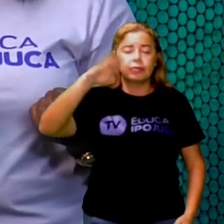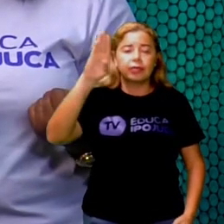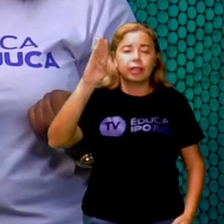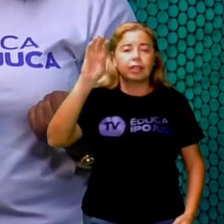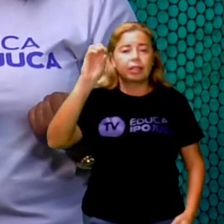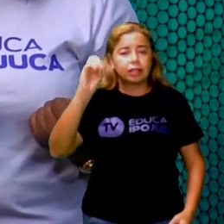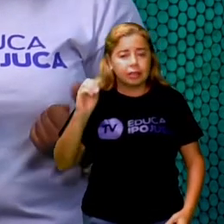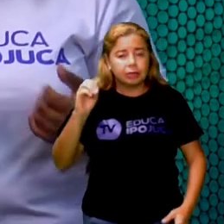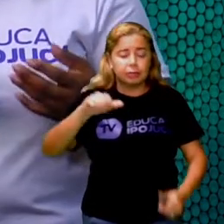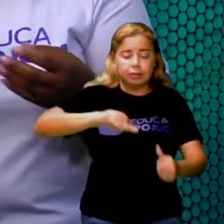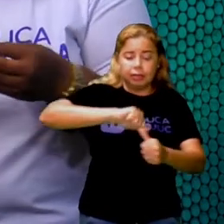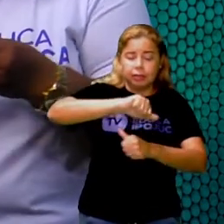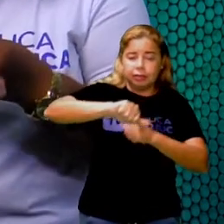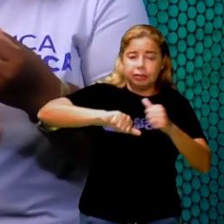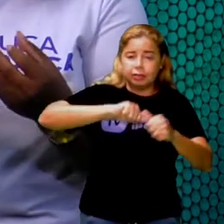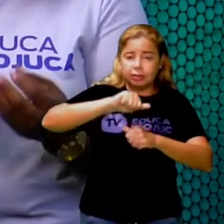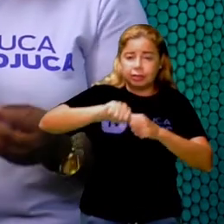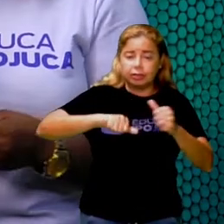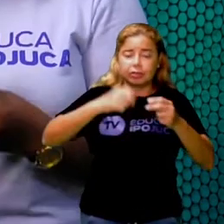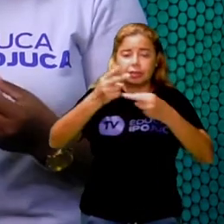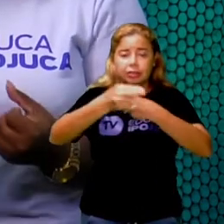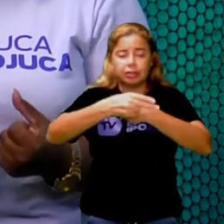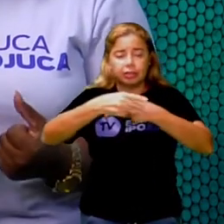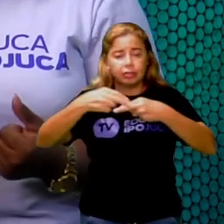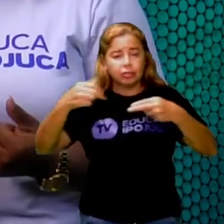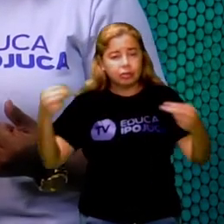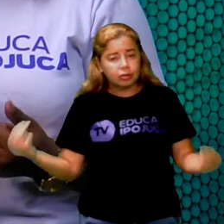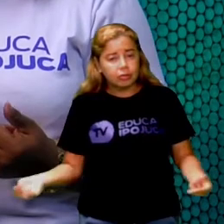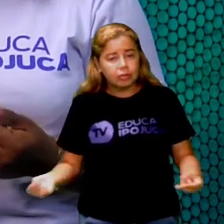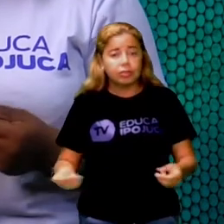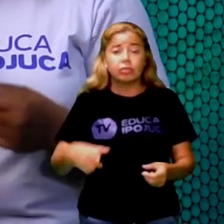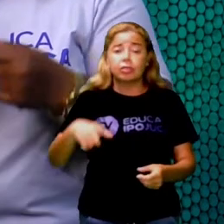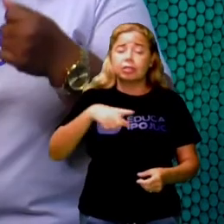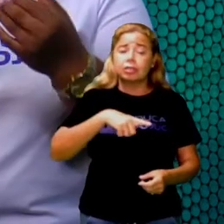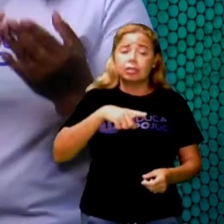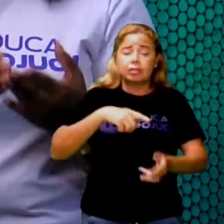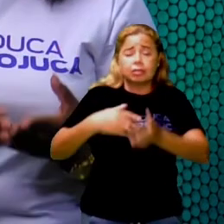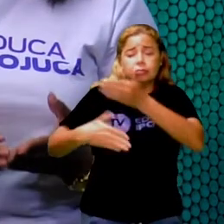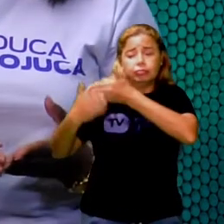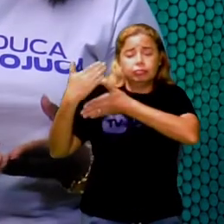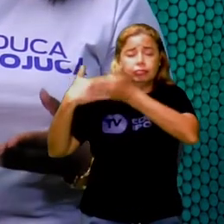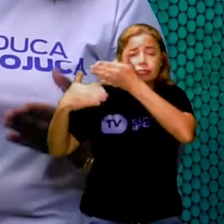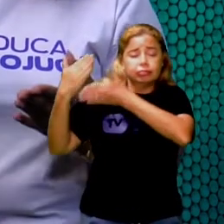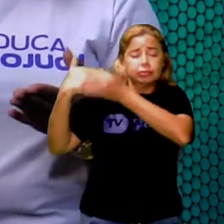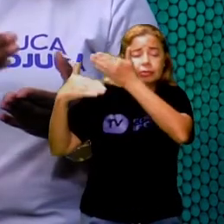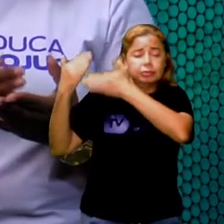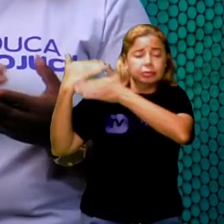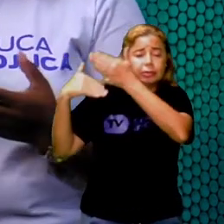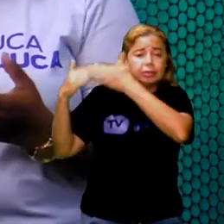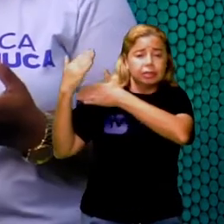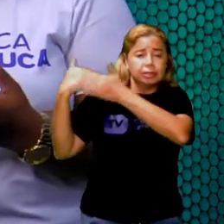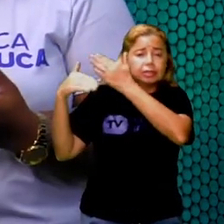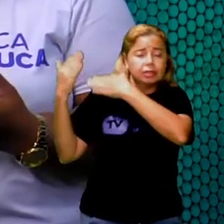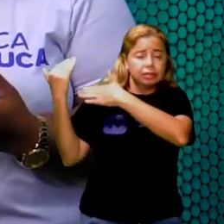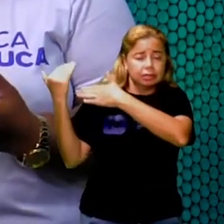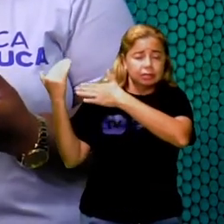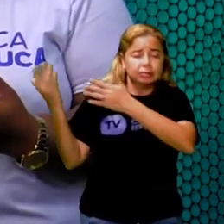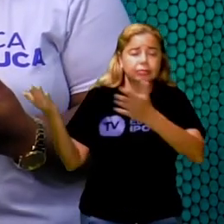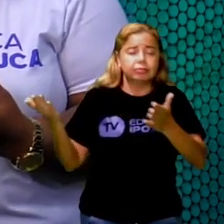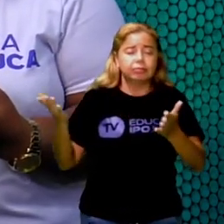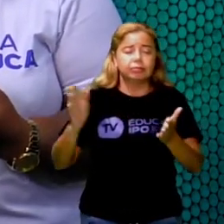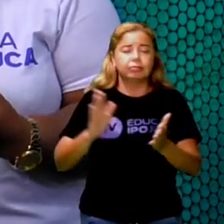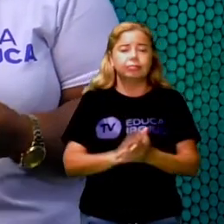período antigo, tá? Então, quando não existia o dinheiro, as pessoas faziam a troca